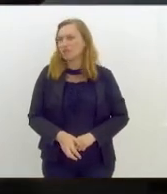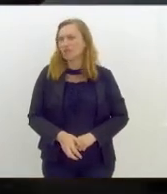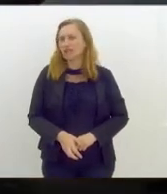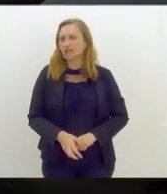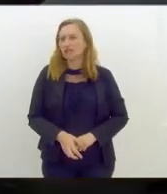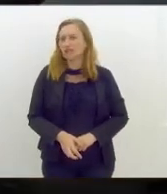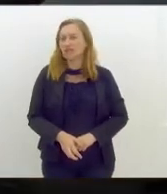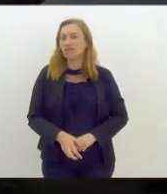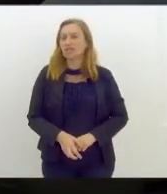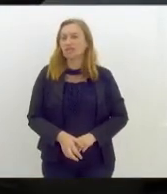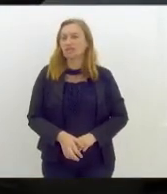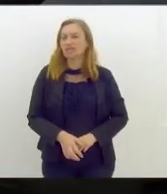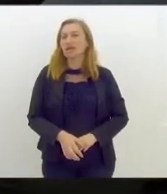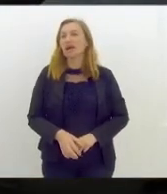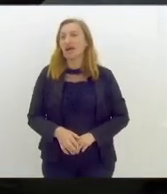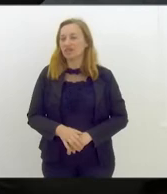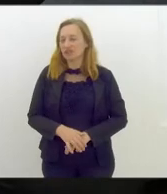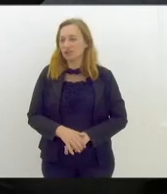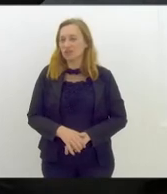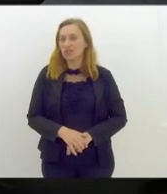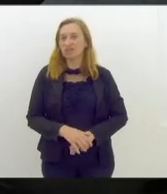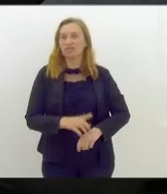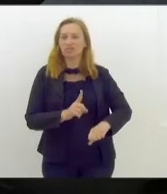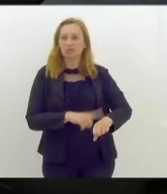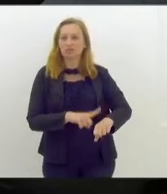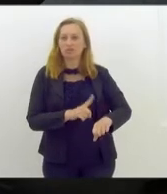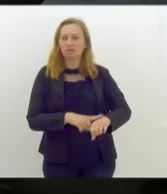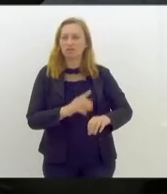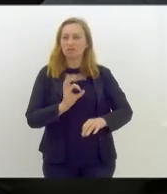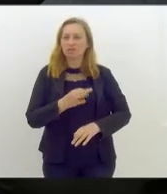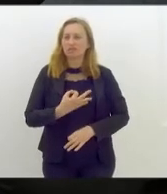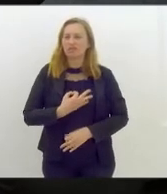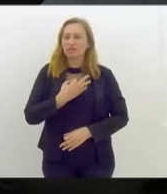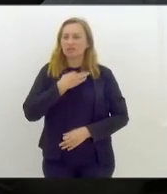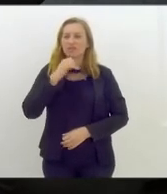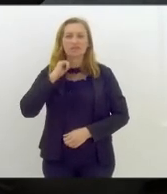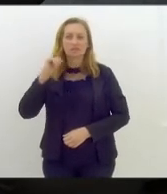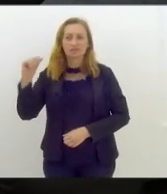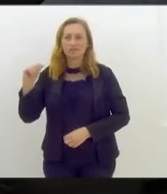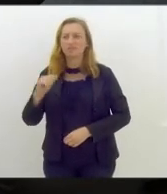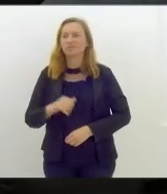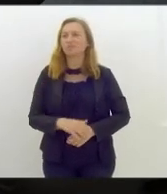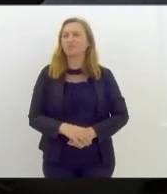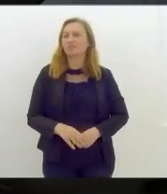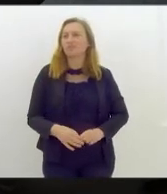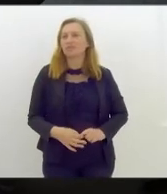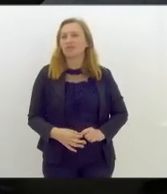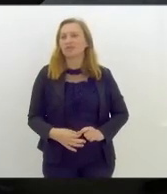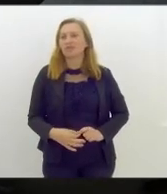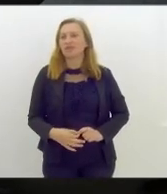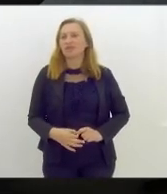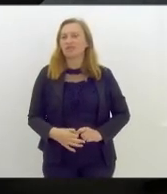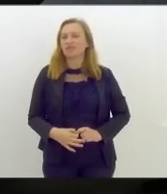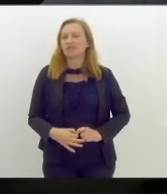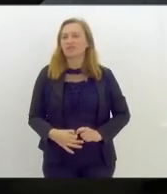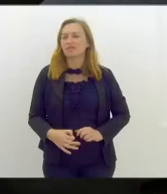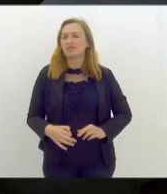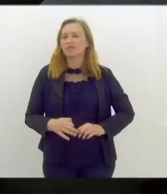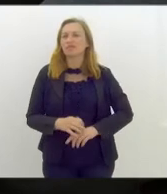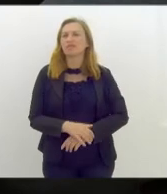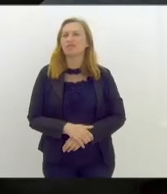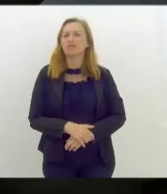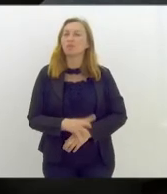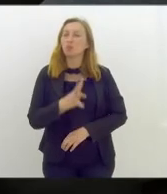É chegado o momento solene da entrega da medalha Tiradentes, maior honraria oferecida por este Parlamento,